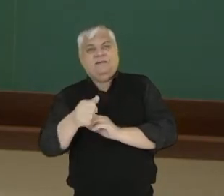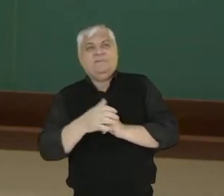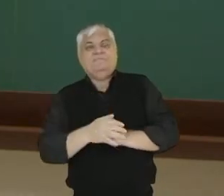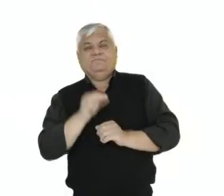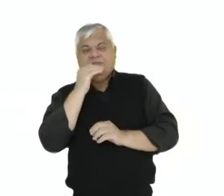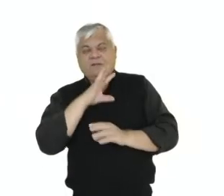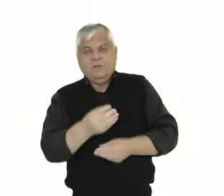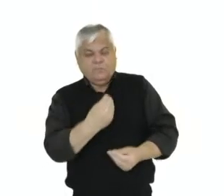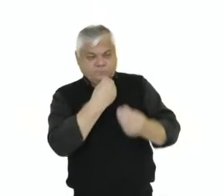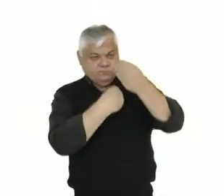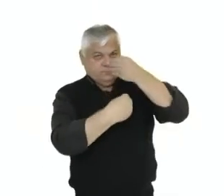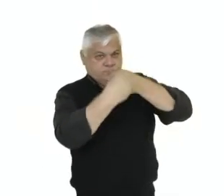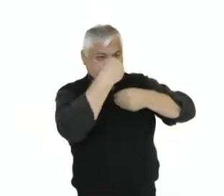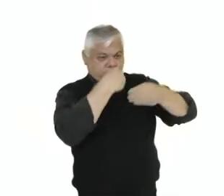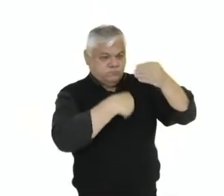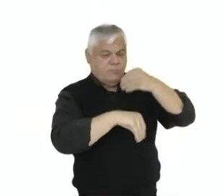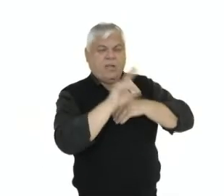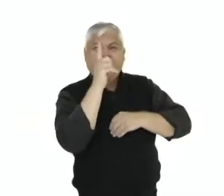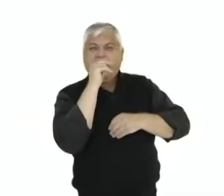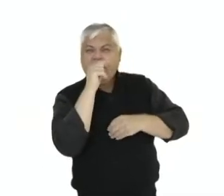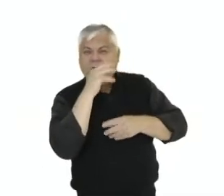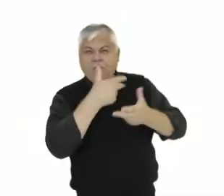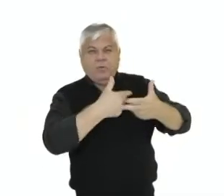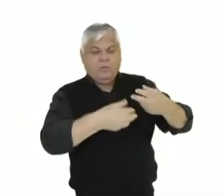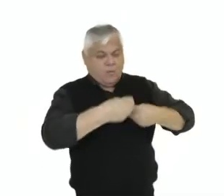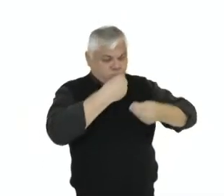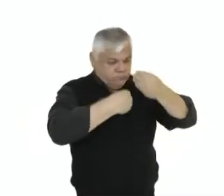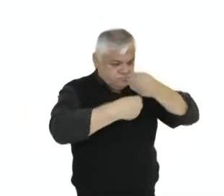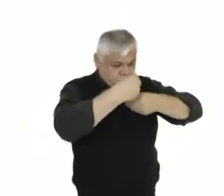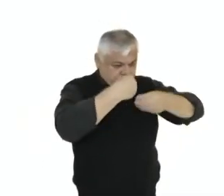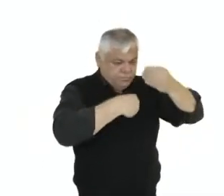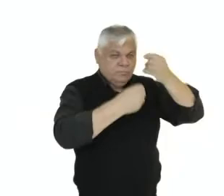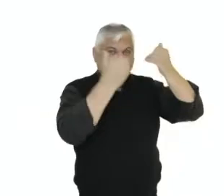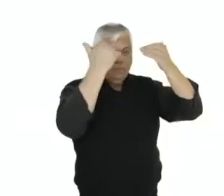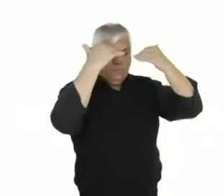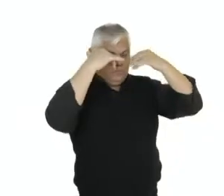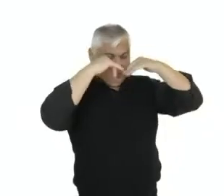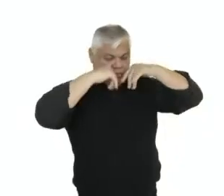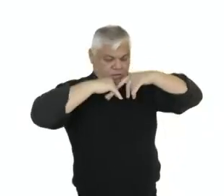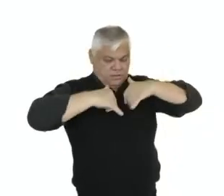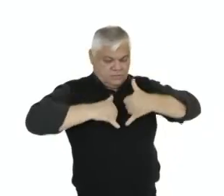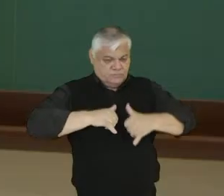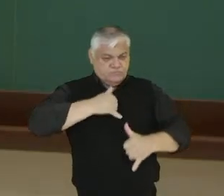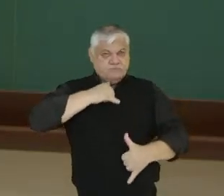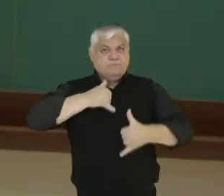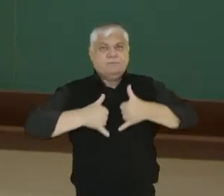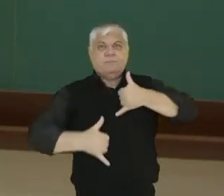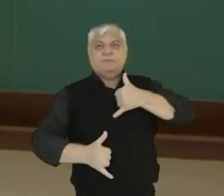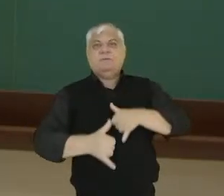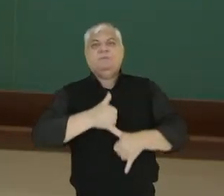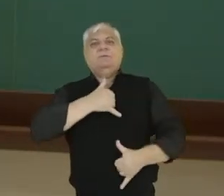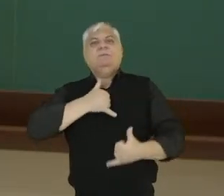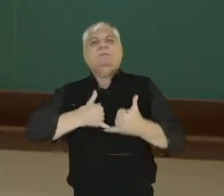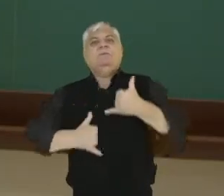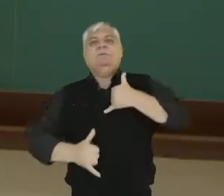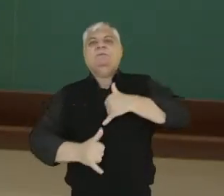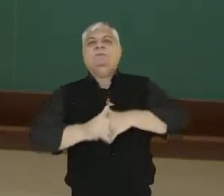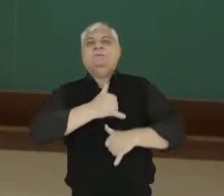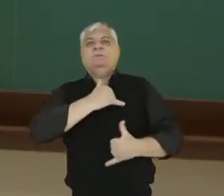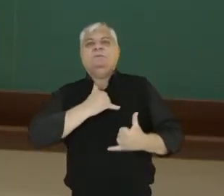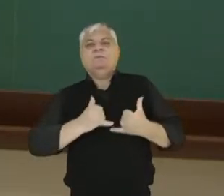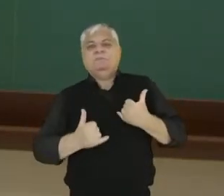do alimento com ar, água e tudo mais, você tem a utilização da energia e você tem como liberação